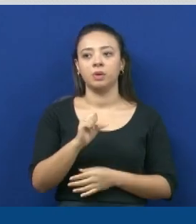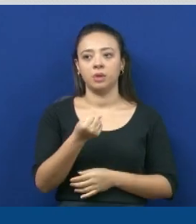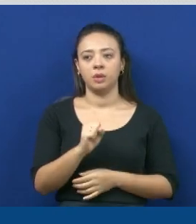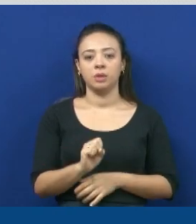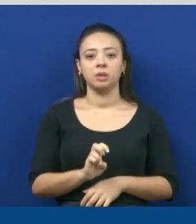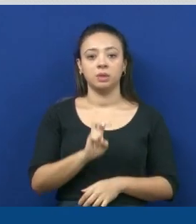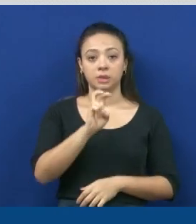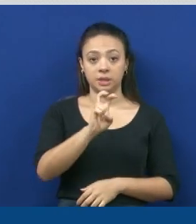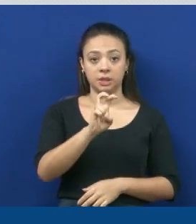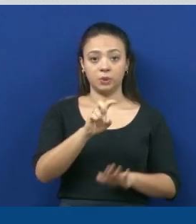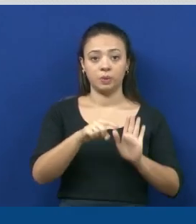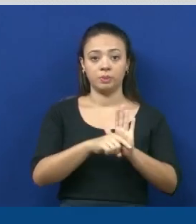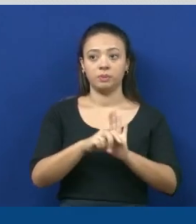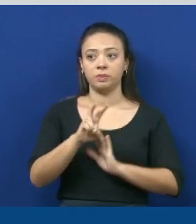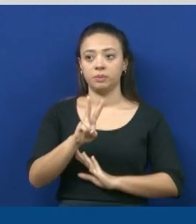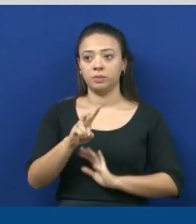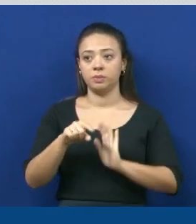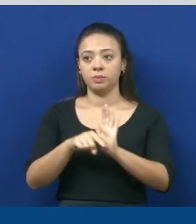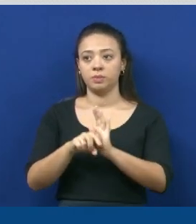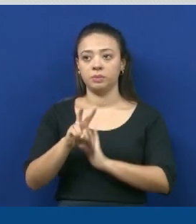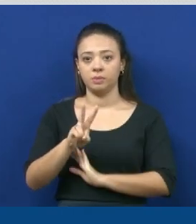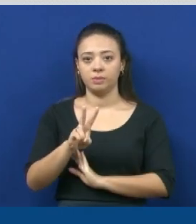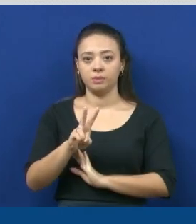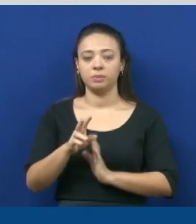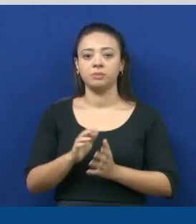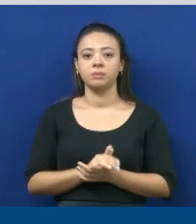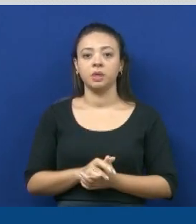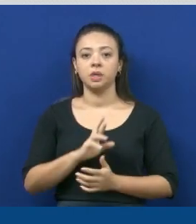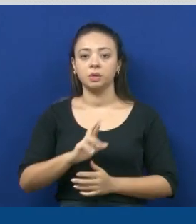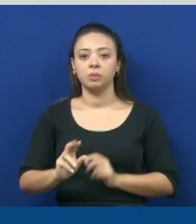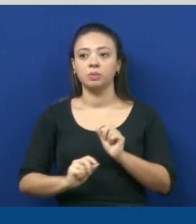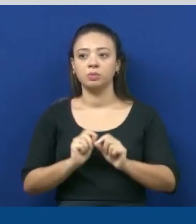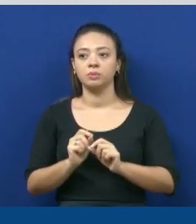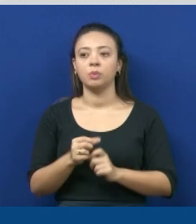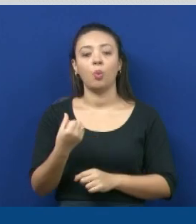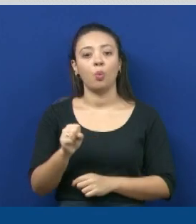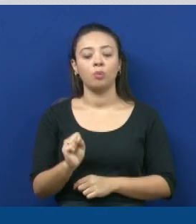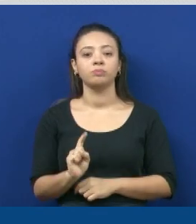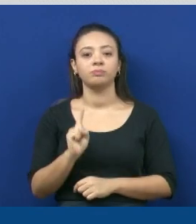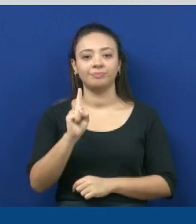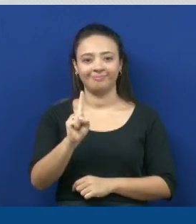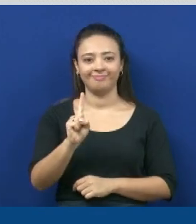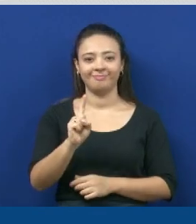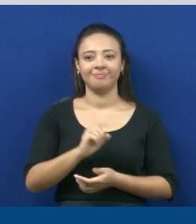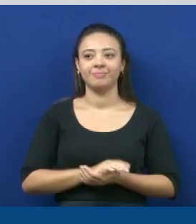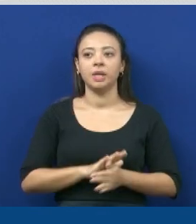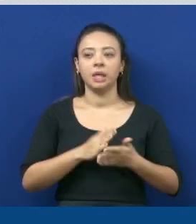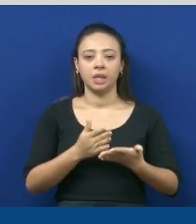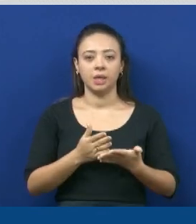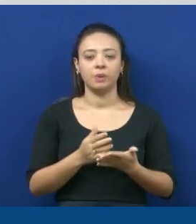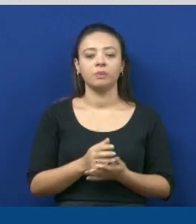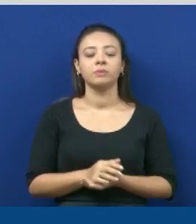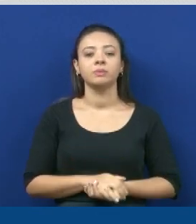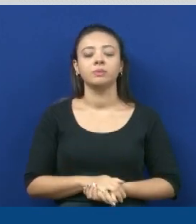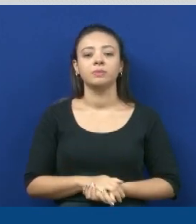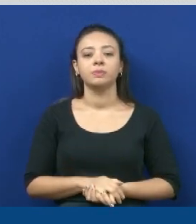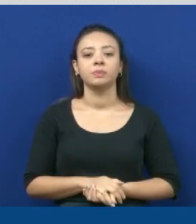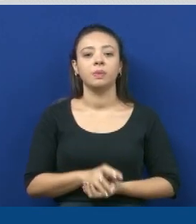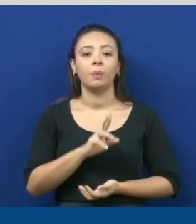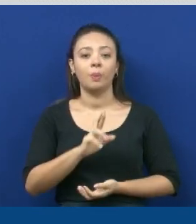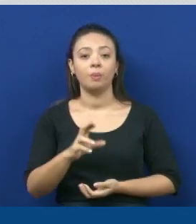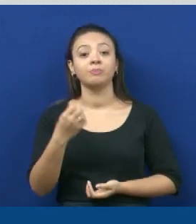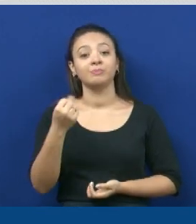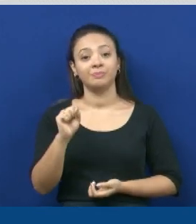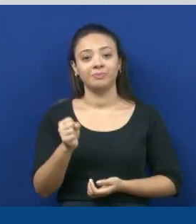2, menos 2. 5 menos 2 é 3 e 3 menos 2 é 1. Logo, eu vou ficar com 8 elevado a 1, que